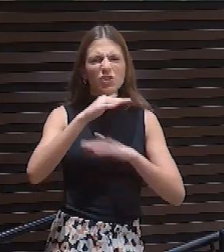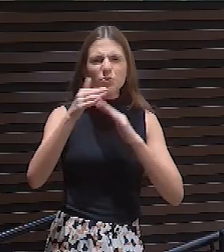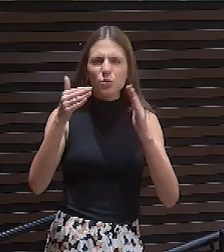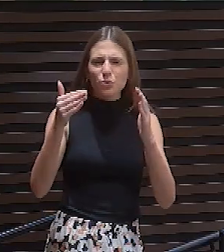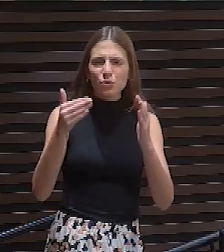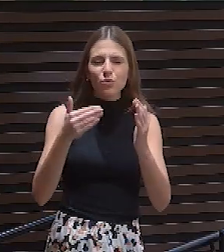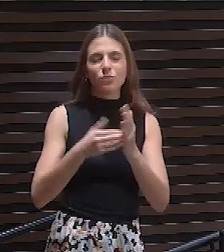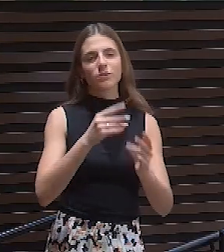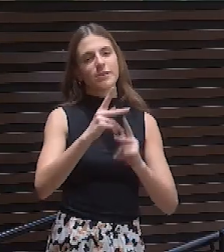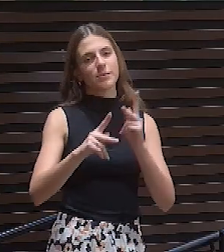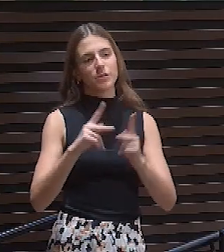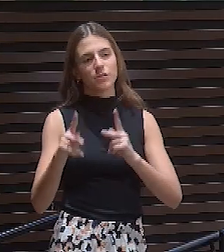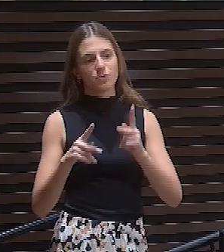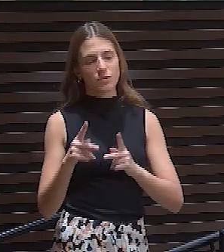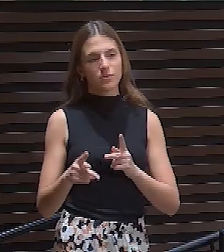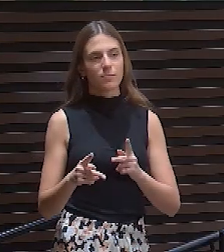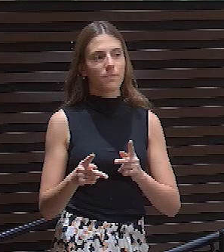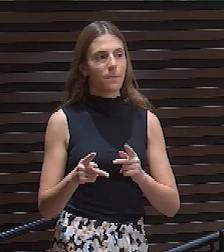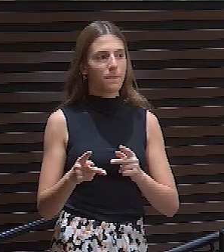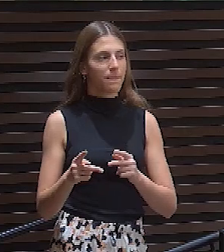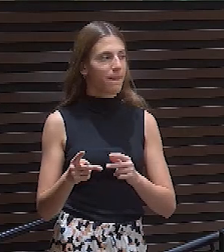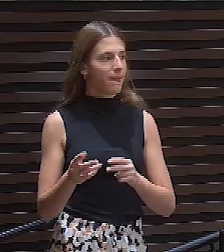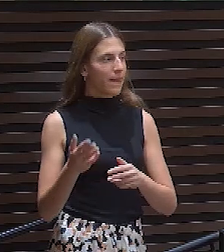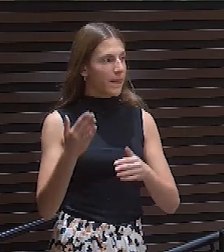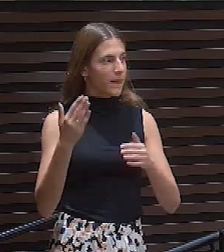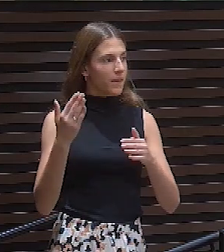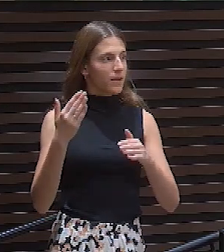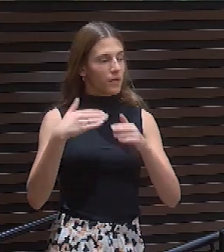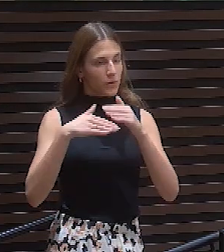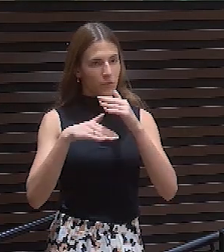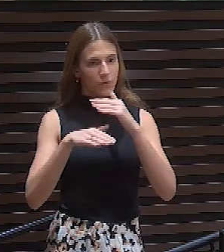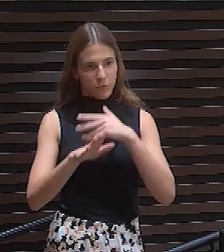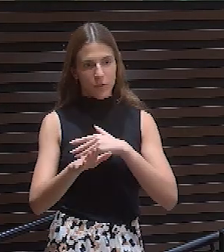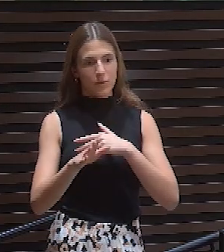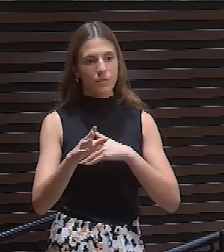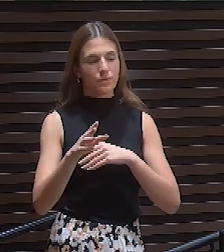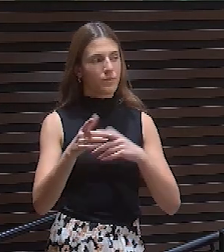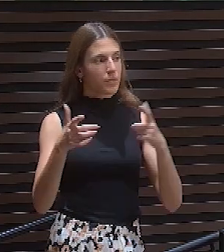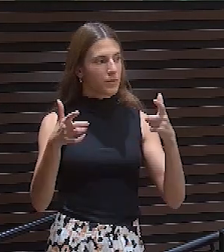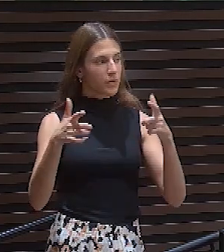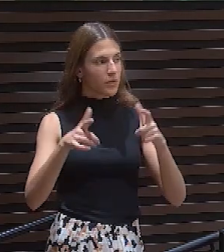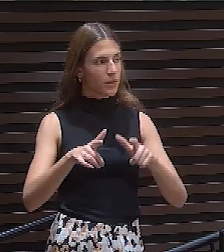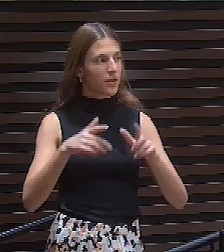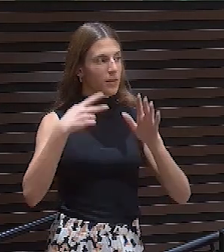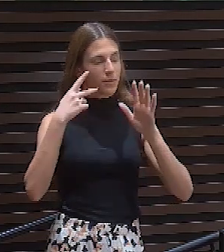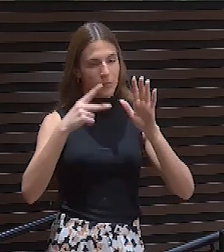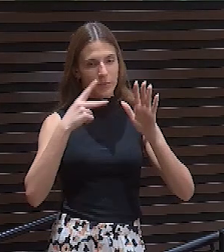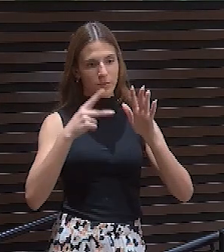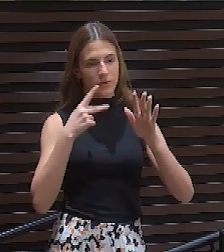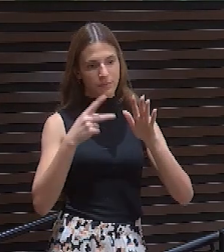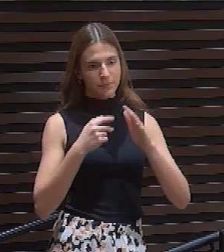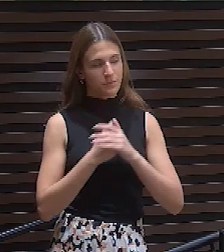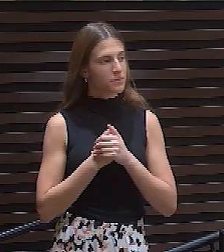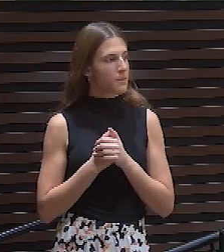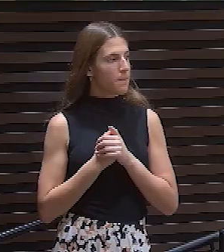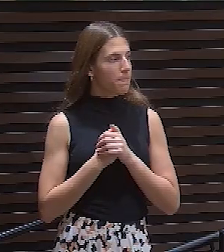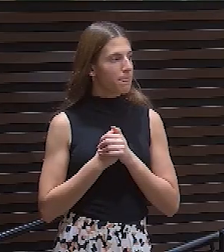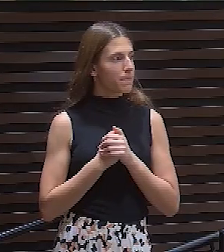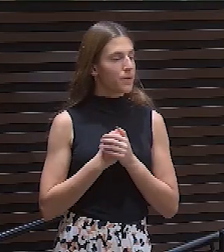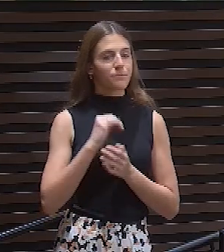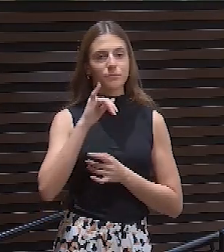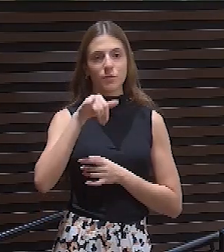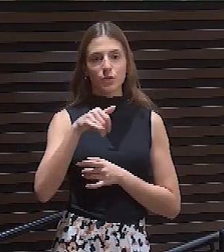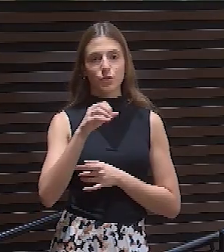603.550, só 2 entraram na terra prometida. Josué e